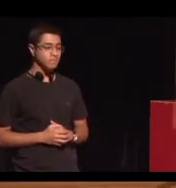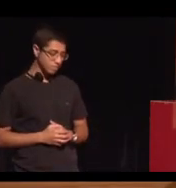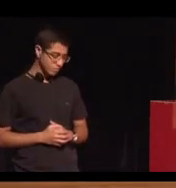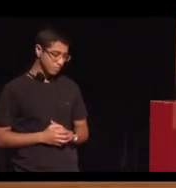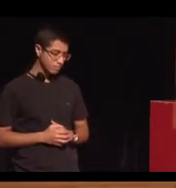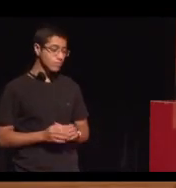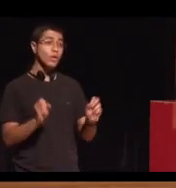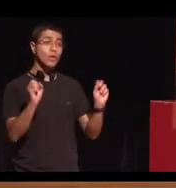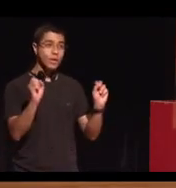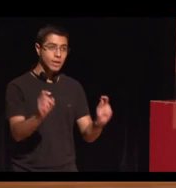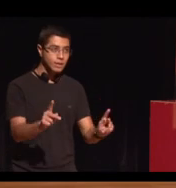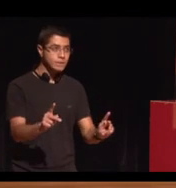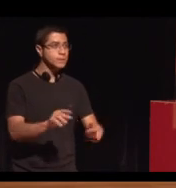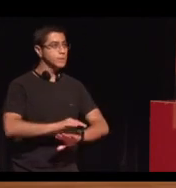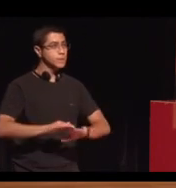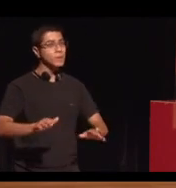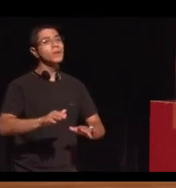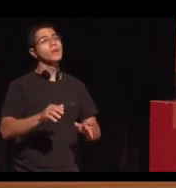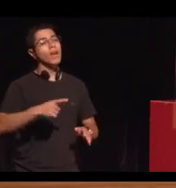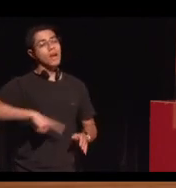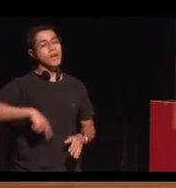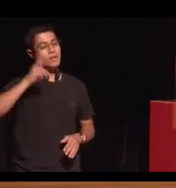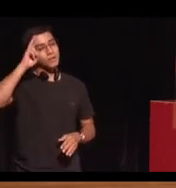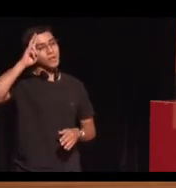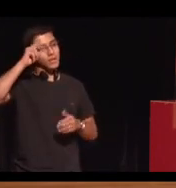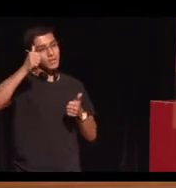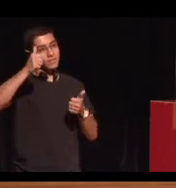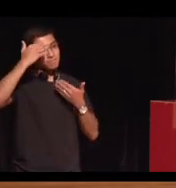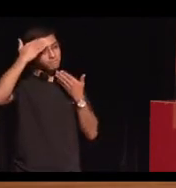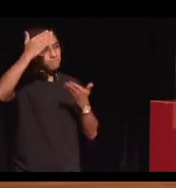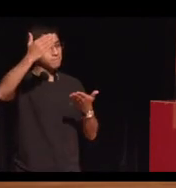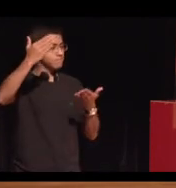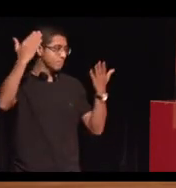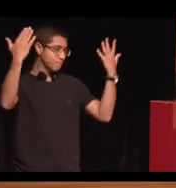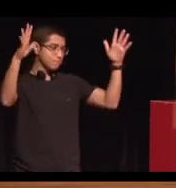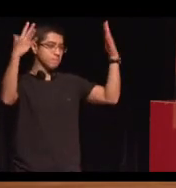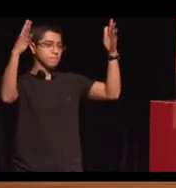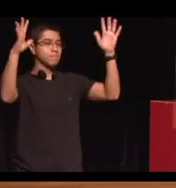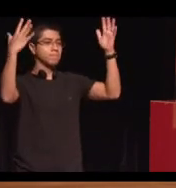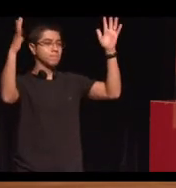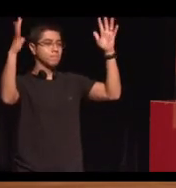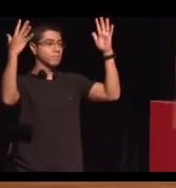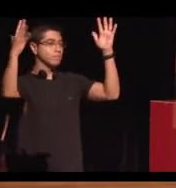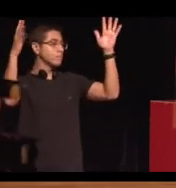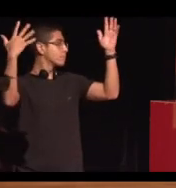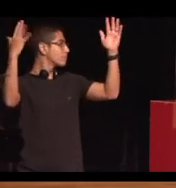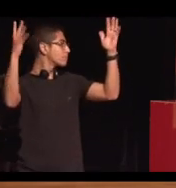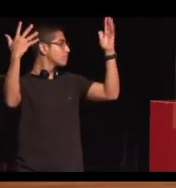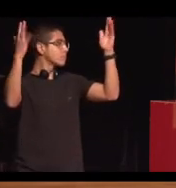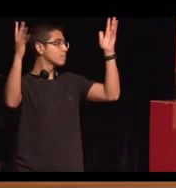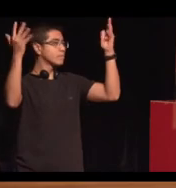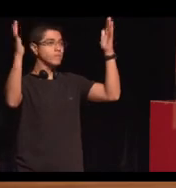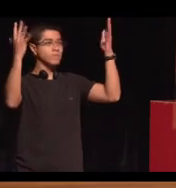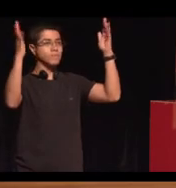E é isso, pessoal. Essa foi a nossa história. Valeu.